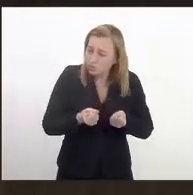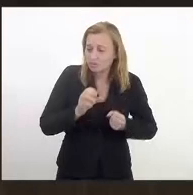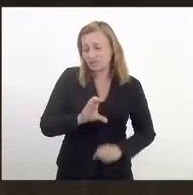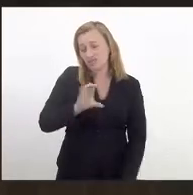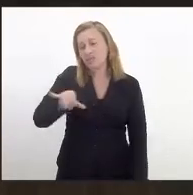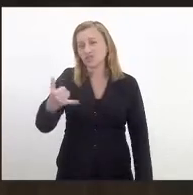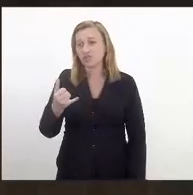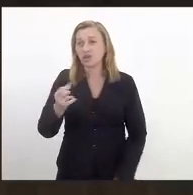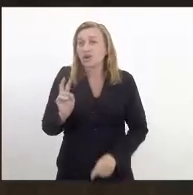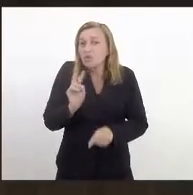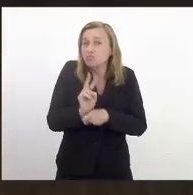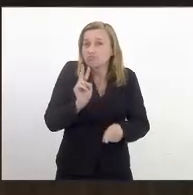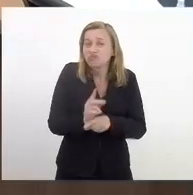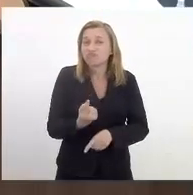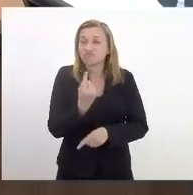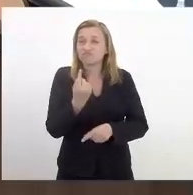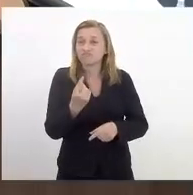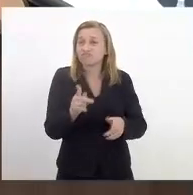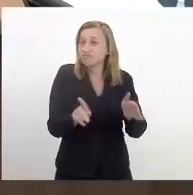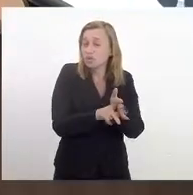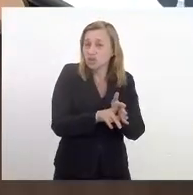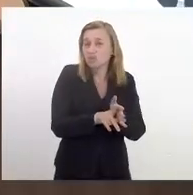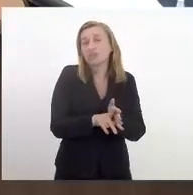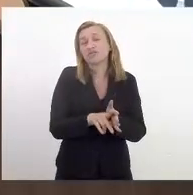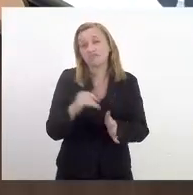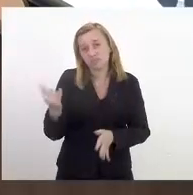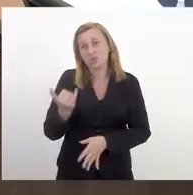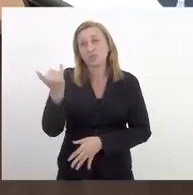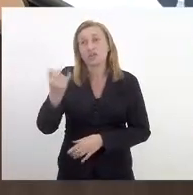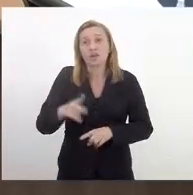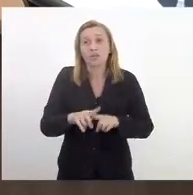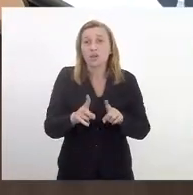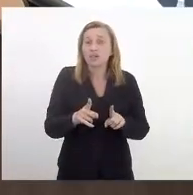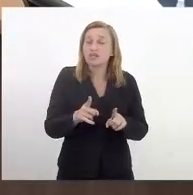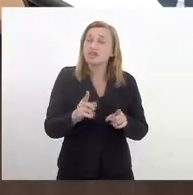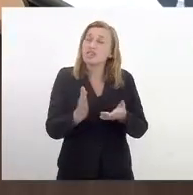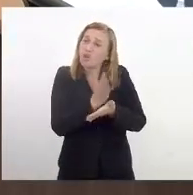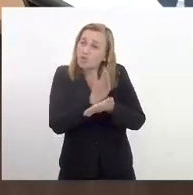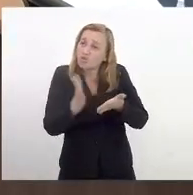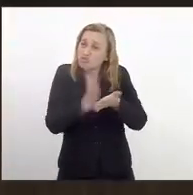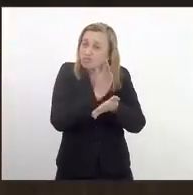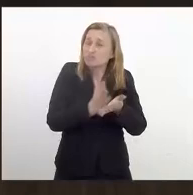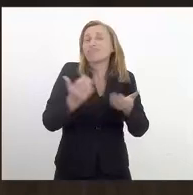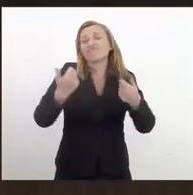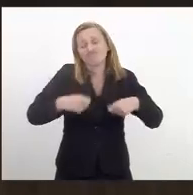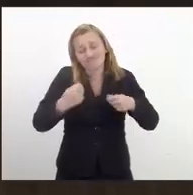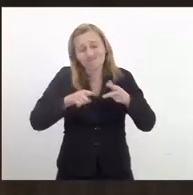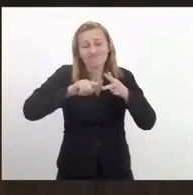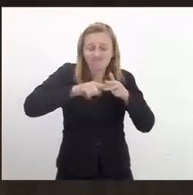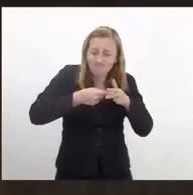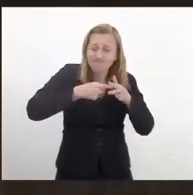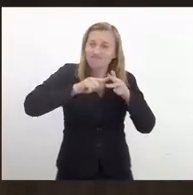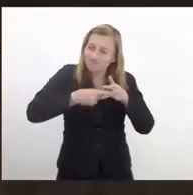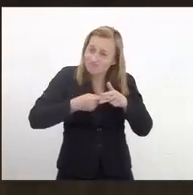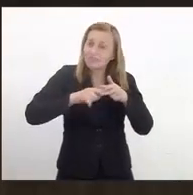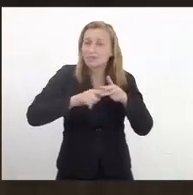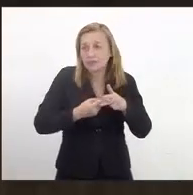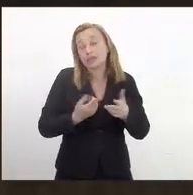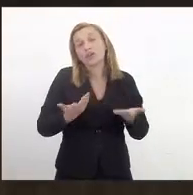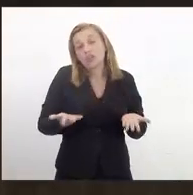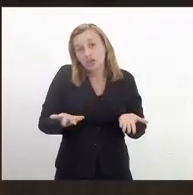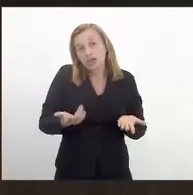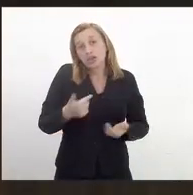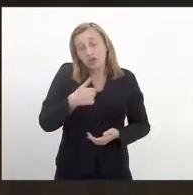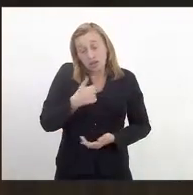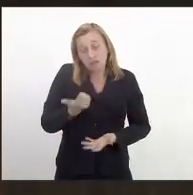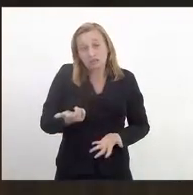ccj foi defendendo um projeto que no médico é excepcional mas que tinha algumas questões de forma que precisavam ser adequado